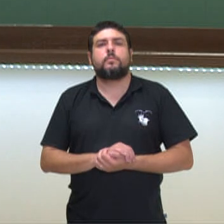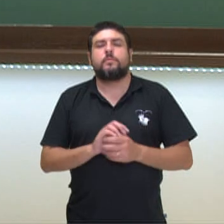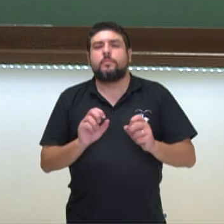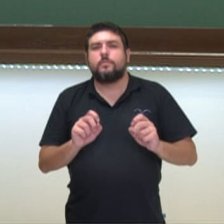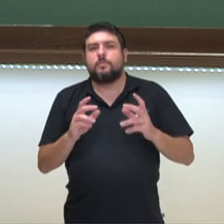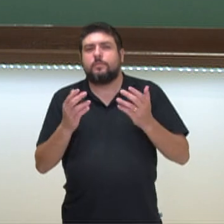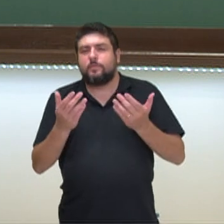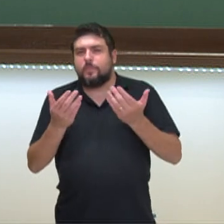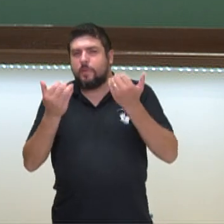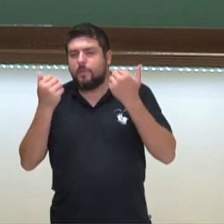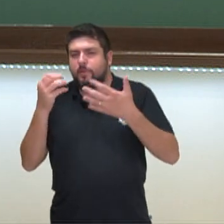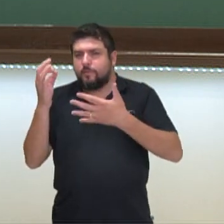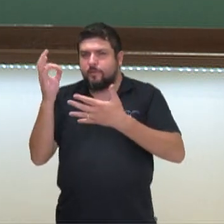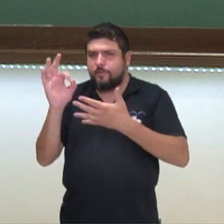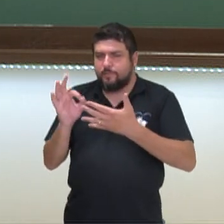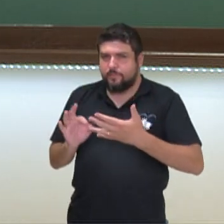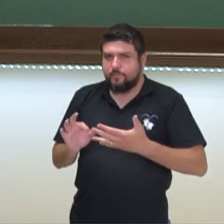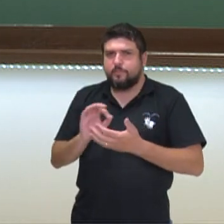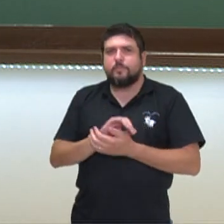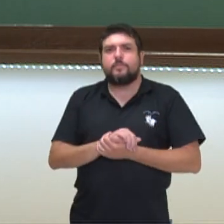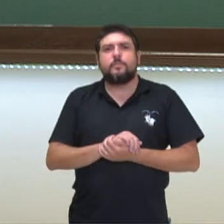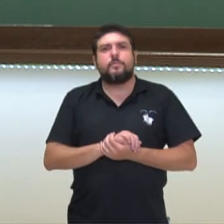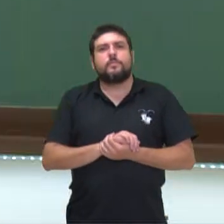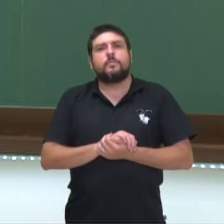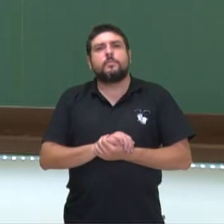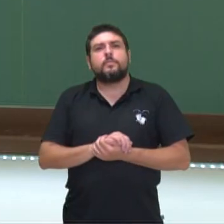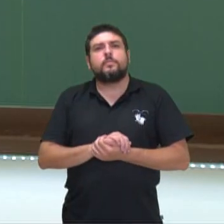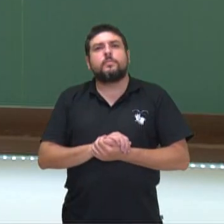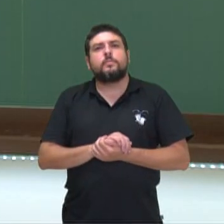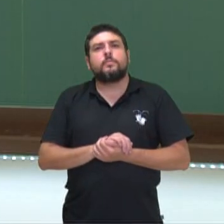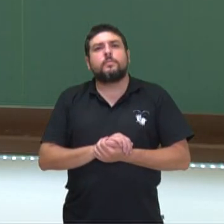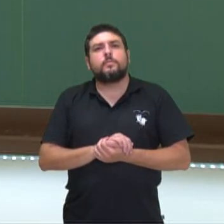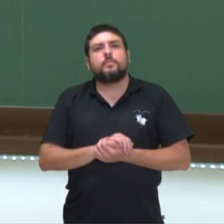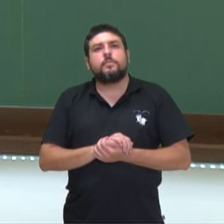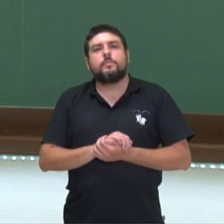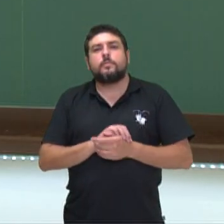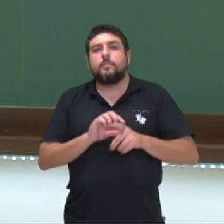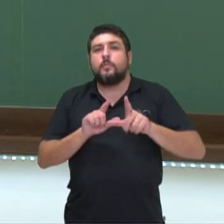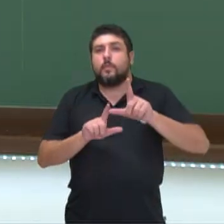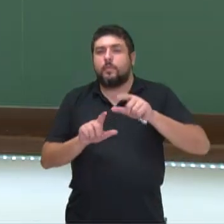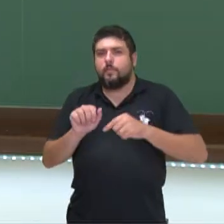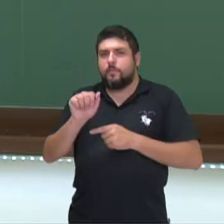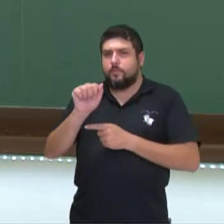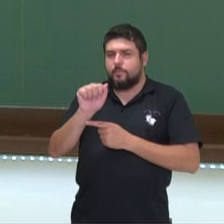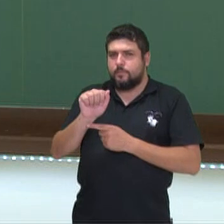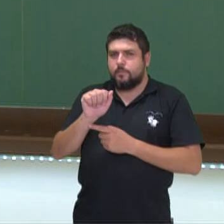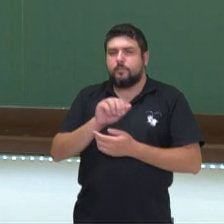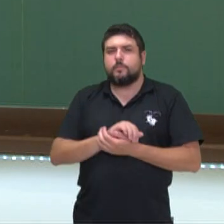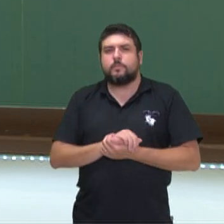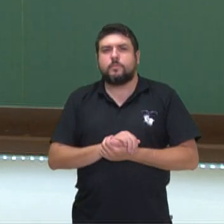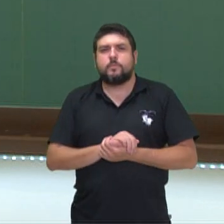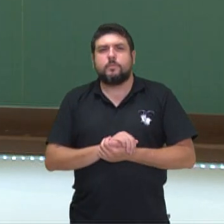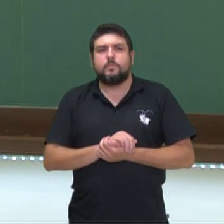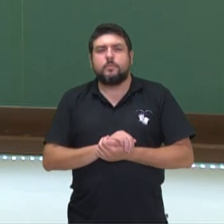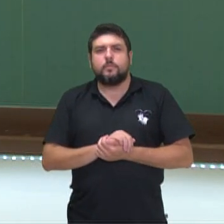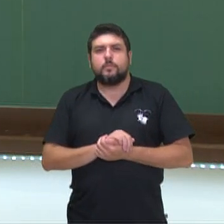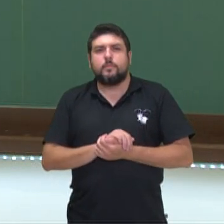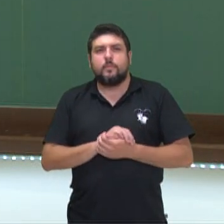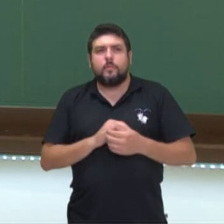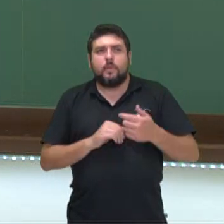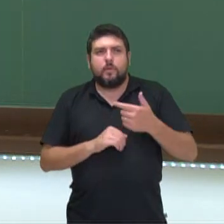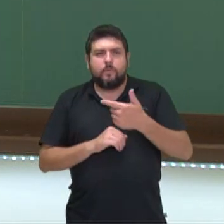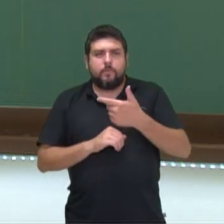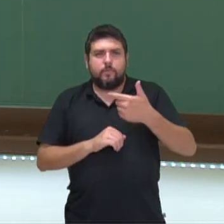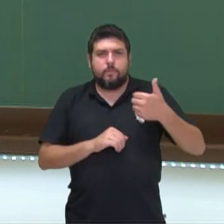Vamos lá, vamos corrigir o nosso exercício? Então veja, na letra A, nós temos aqui 21 positivo